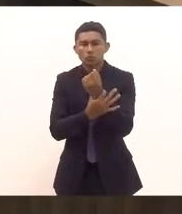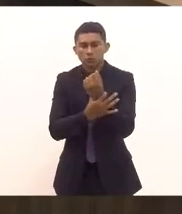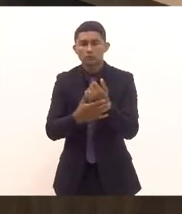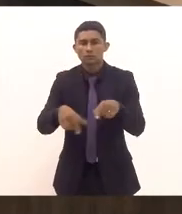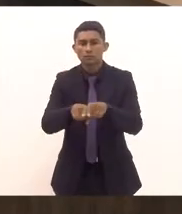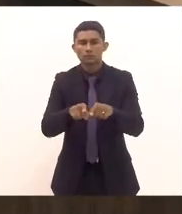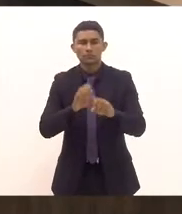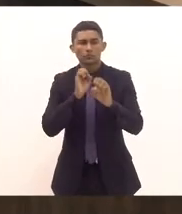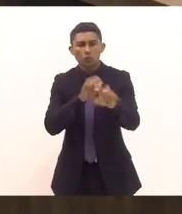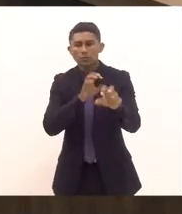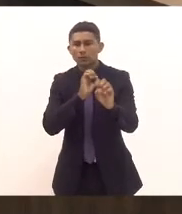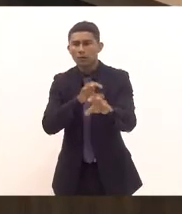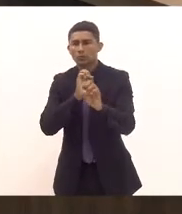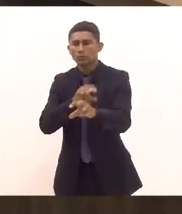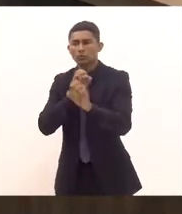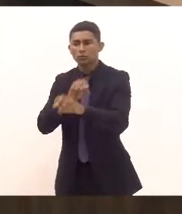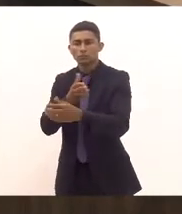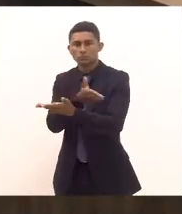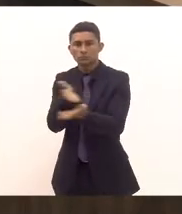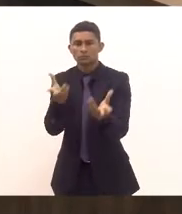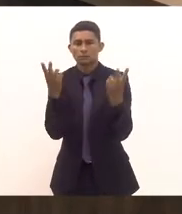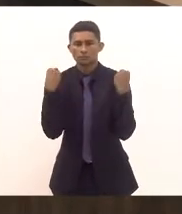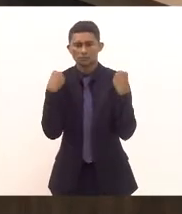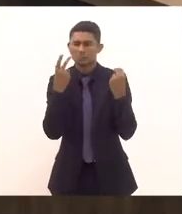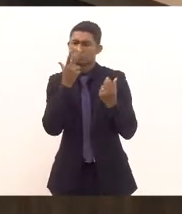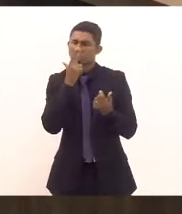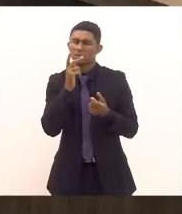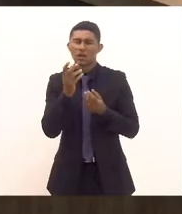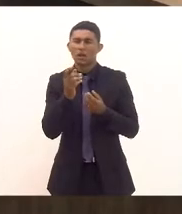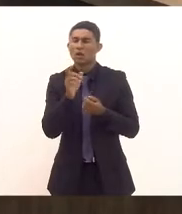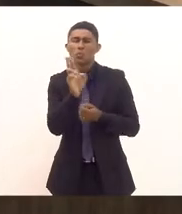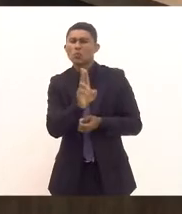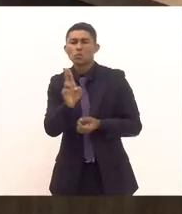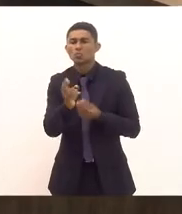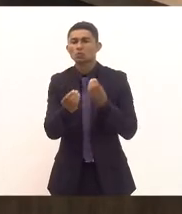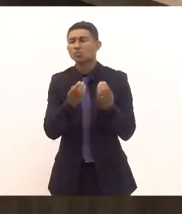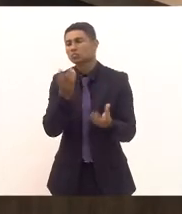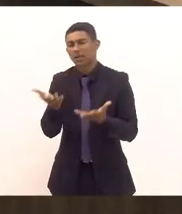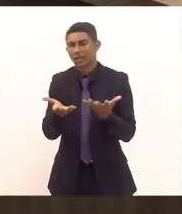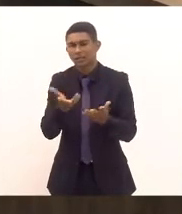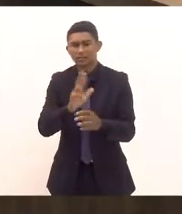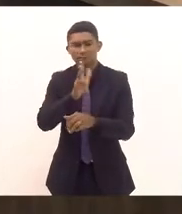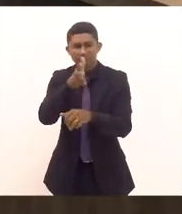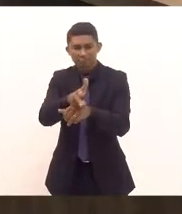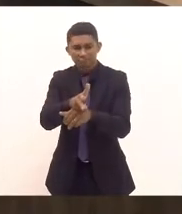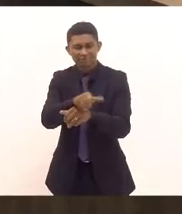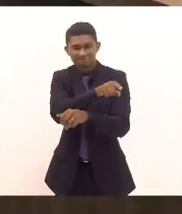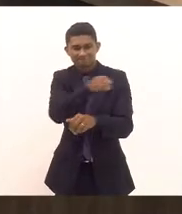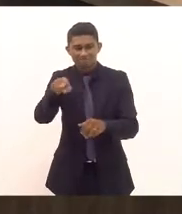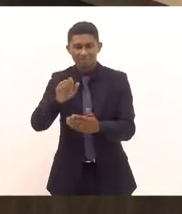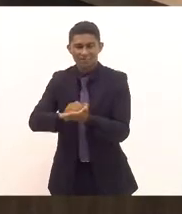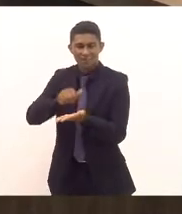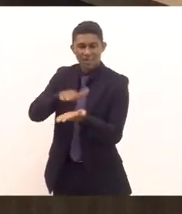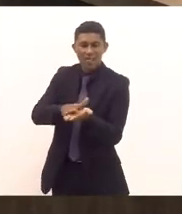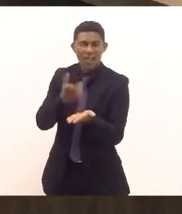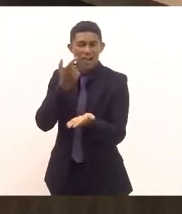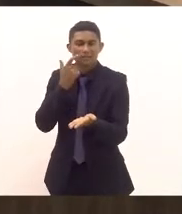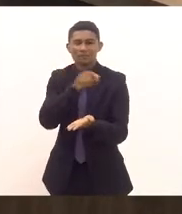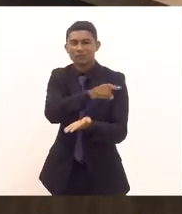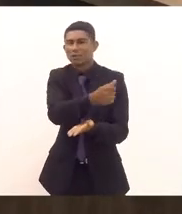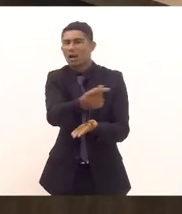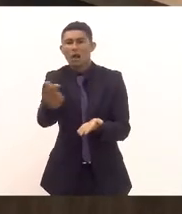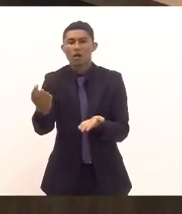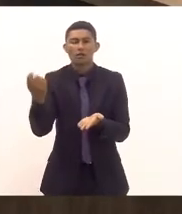e educação para os motoristas têm sido utilizado com o único fim de lesar o bolso